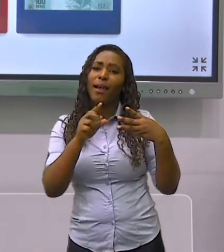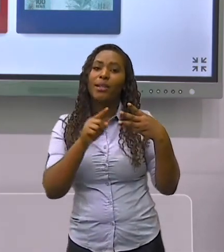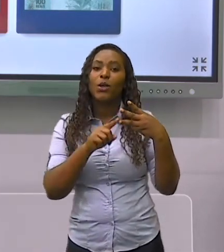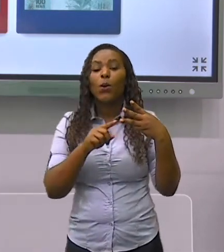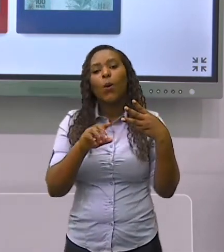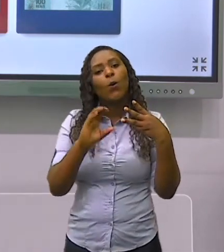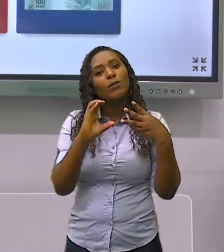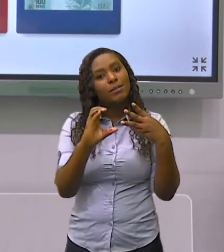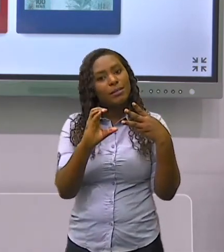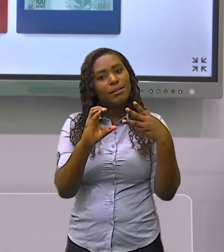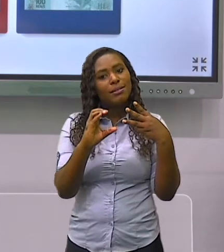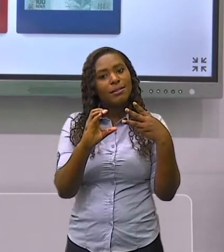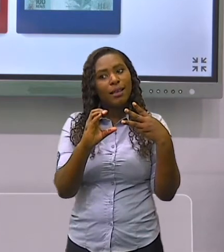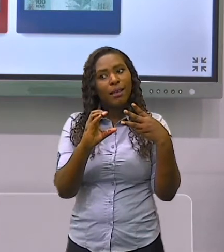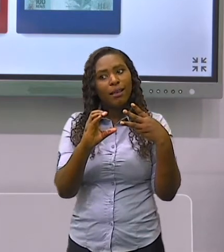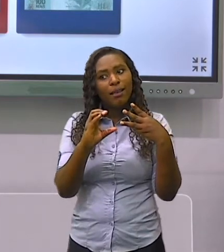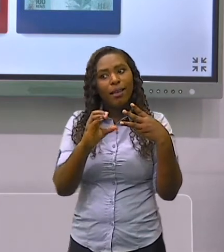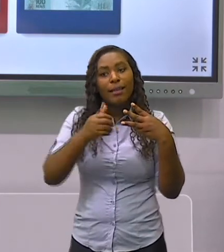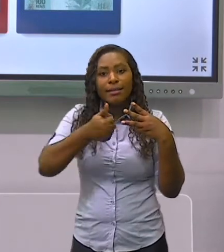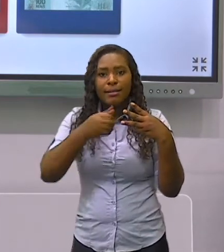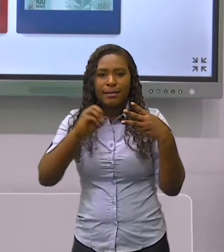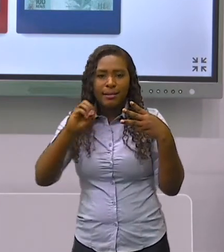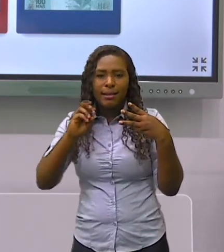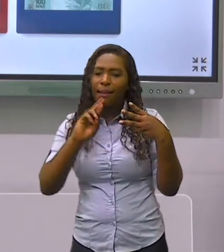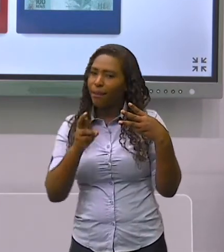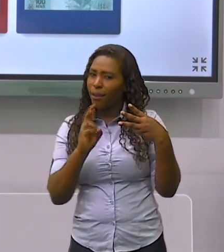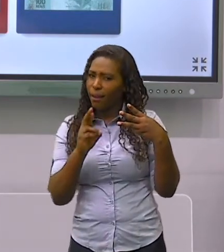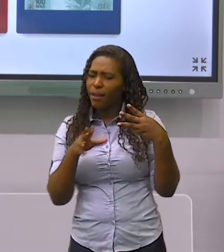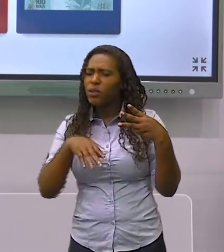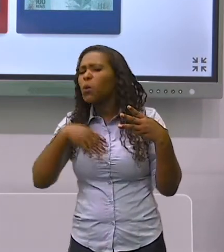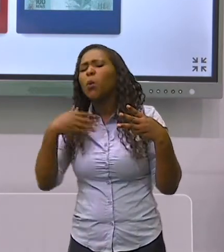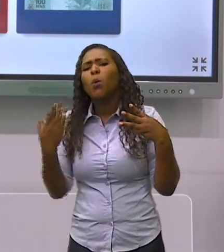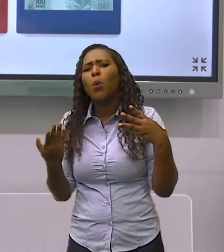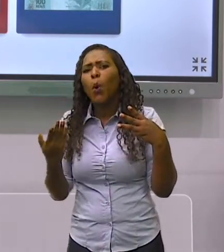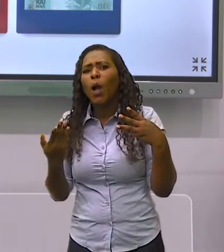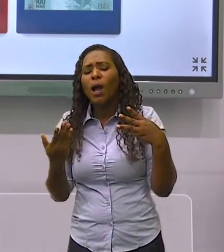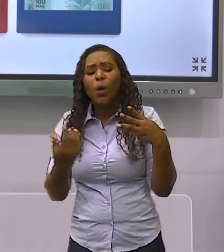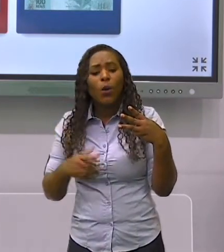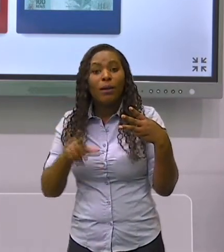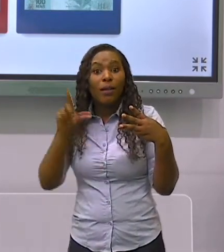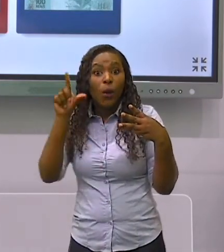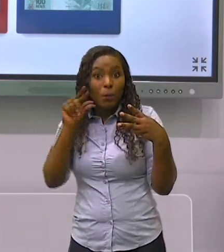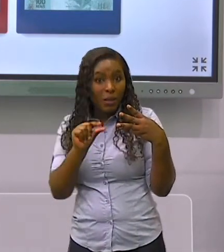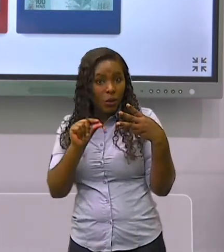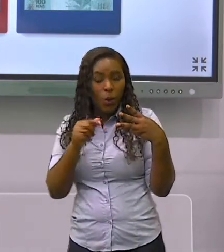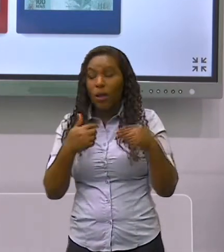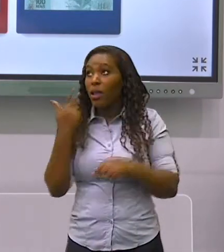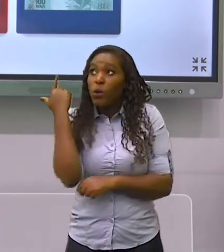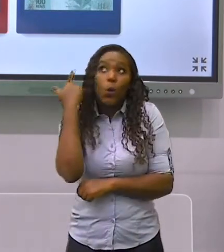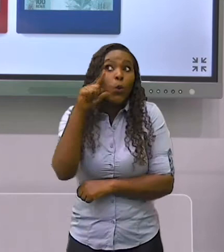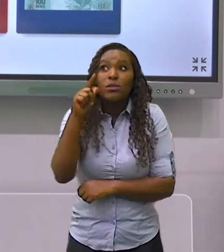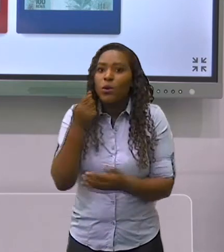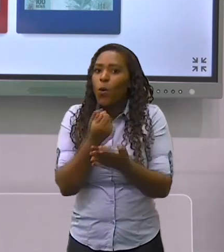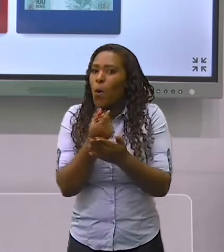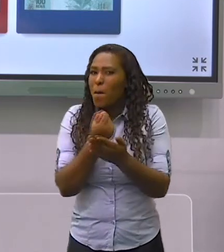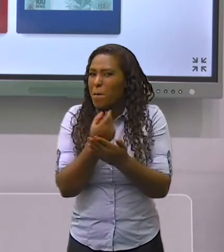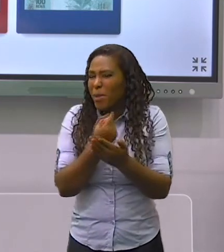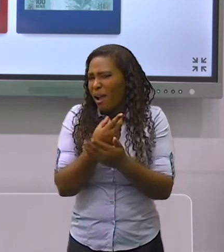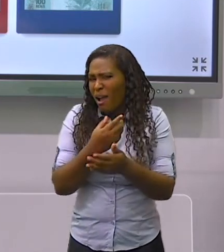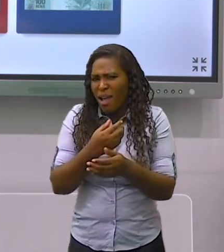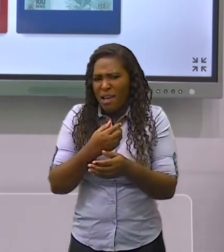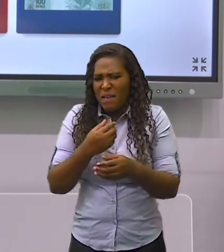C? Com qual dessas notas eu não consigo comprar muita coisa, não? É a de menor